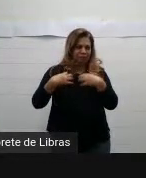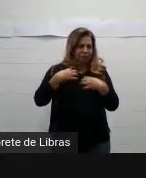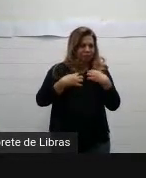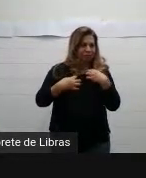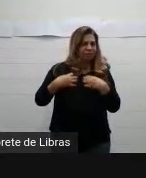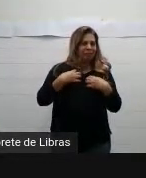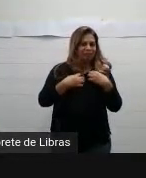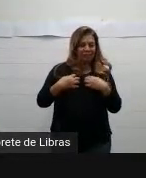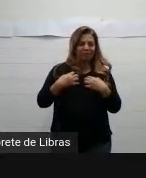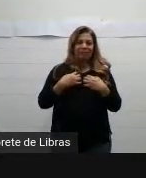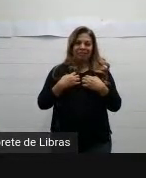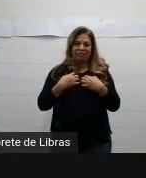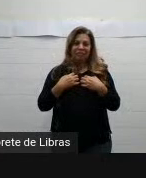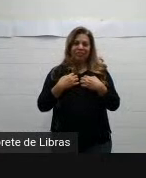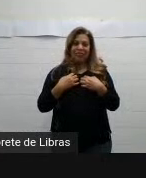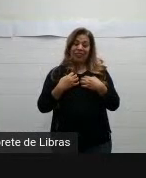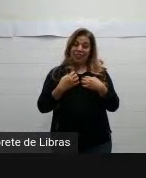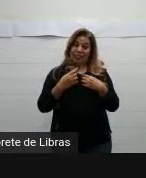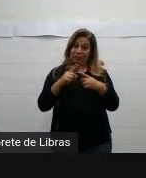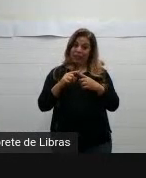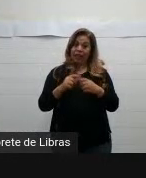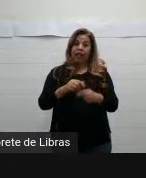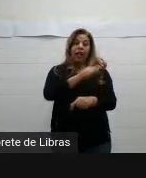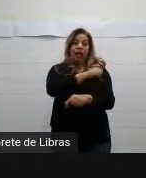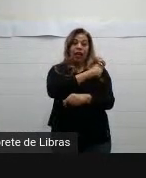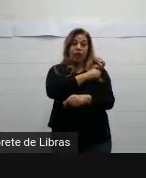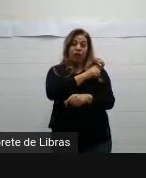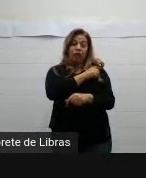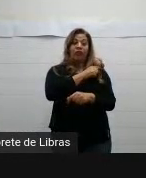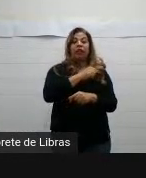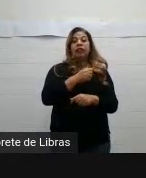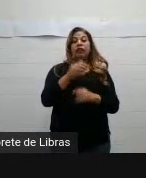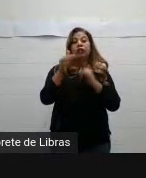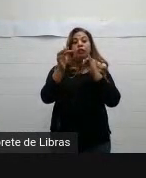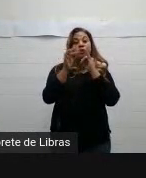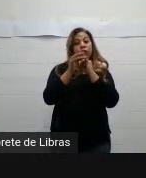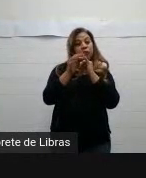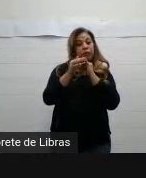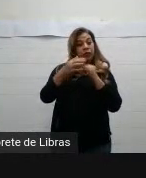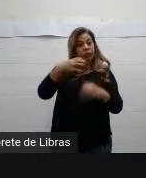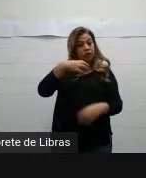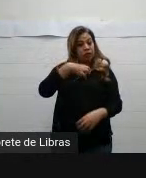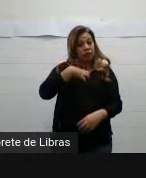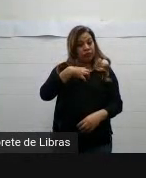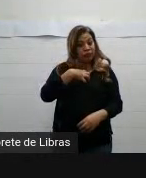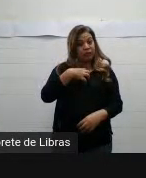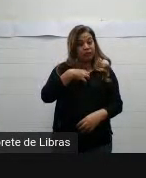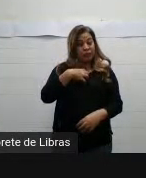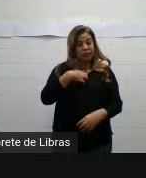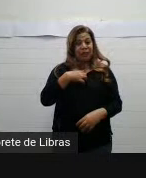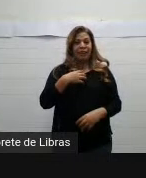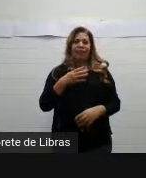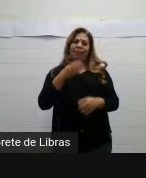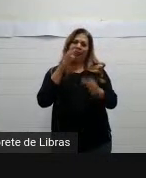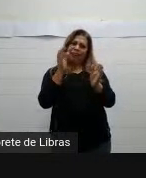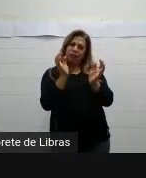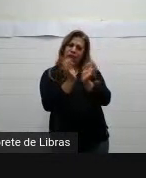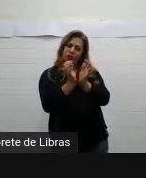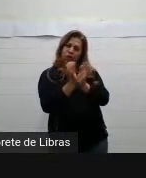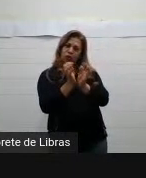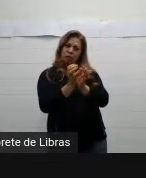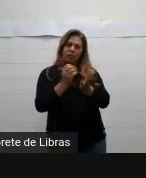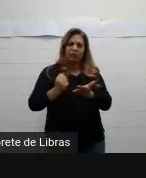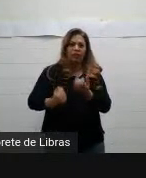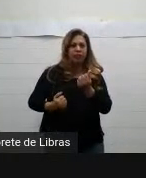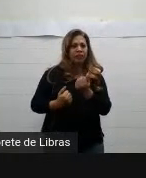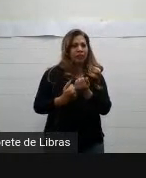da UFBA antes de vir para o IFES por um ano, e lá dentro da assistência estudantil, no ensino, na pesquisa, na